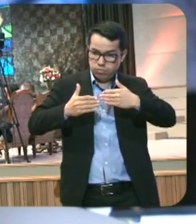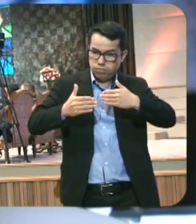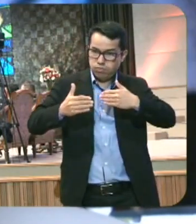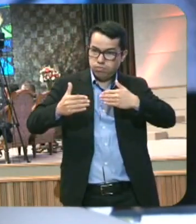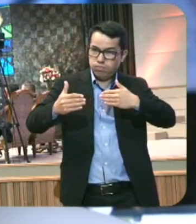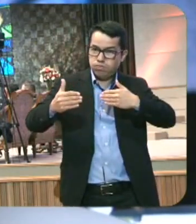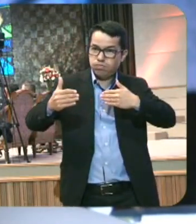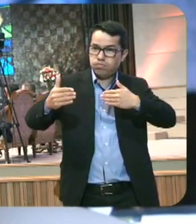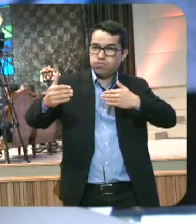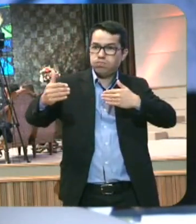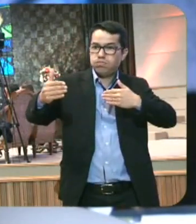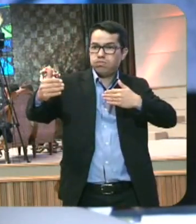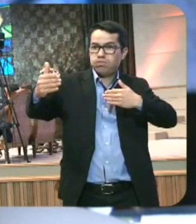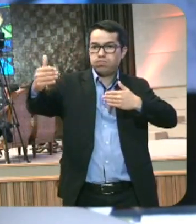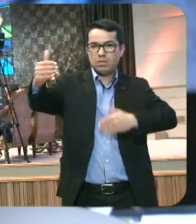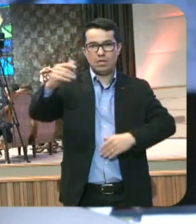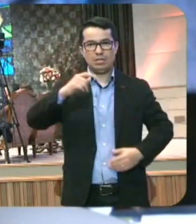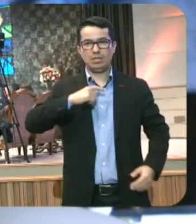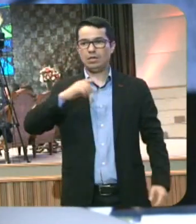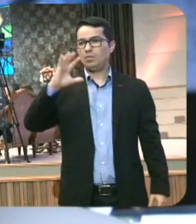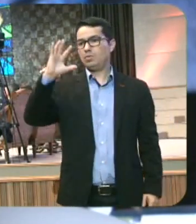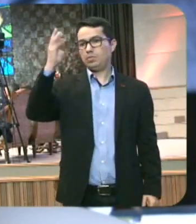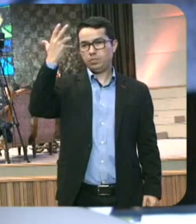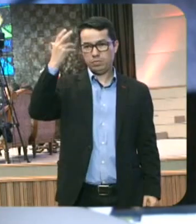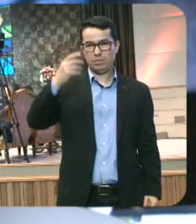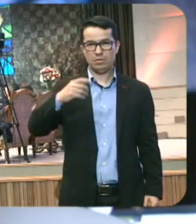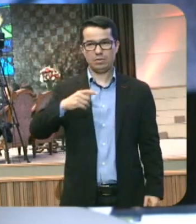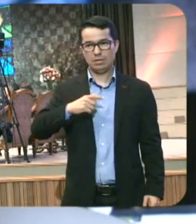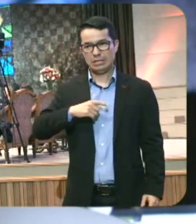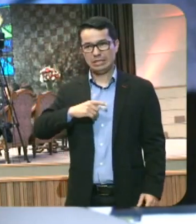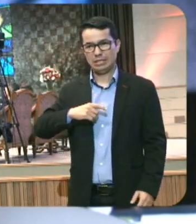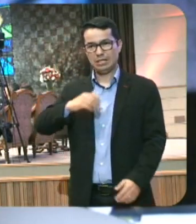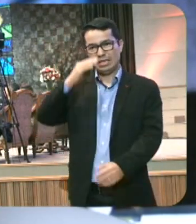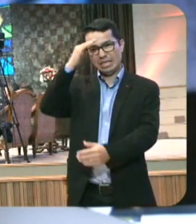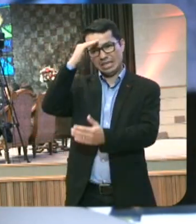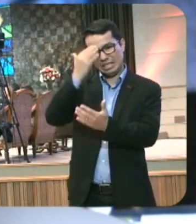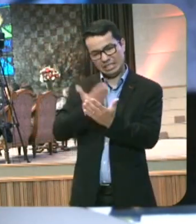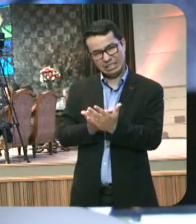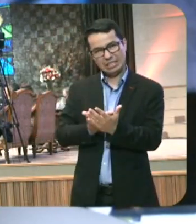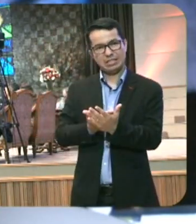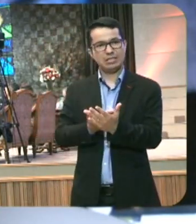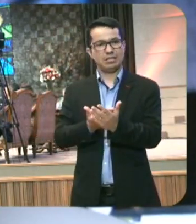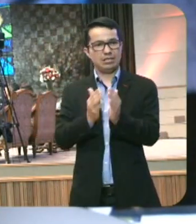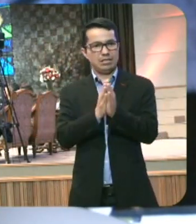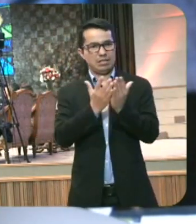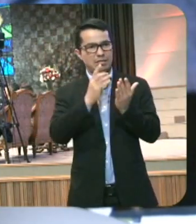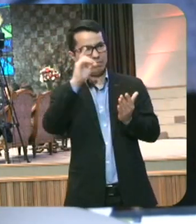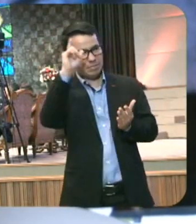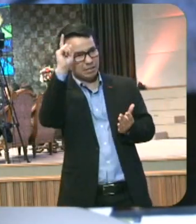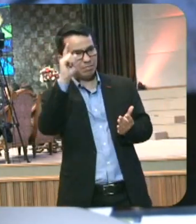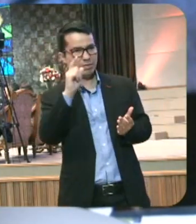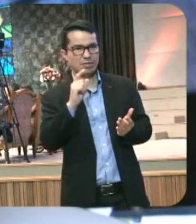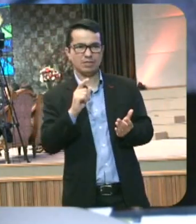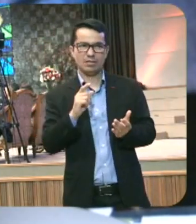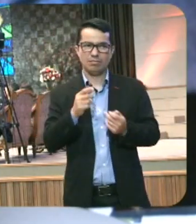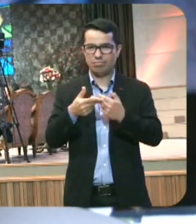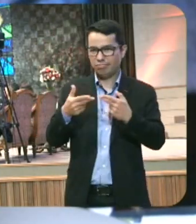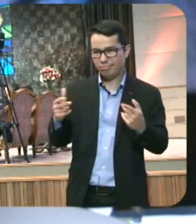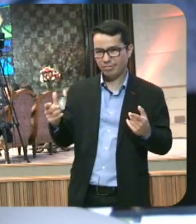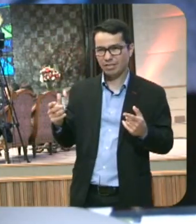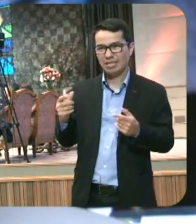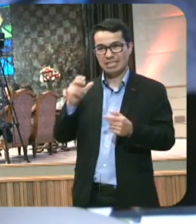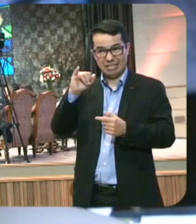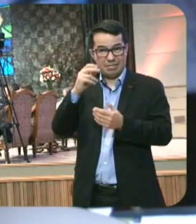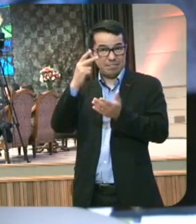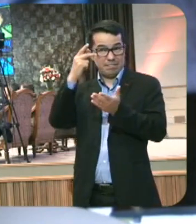como armadilhas para os compromissos de fé do povo de Deus com o próprio Deus.